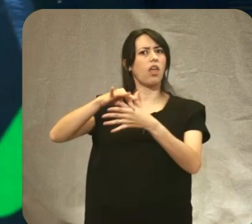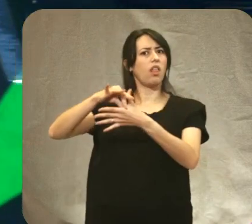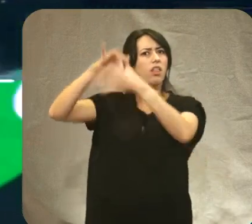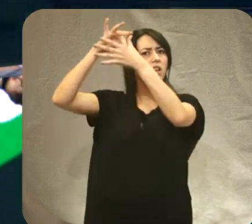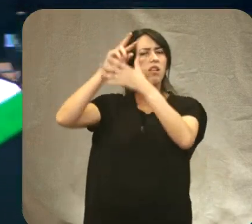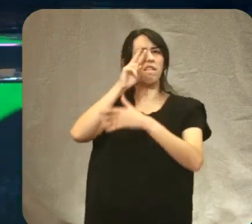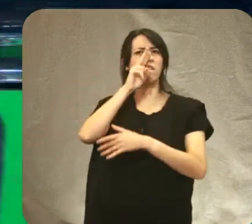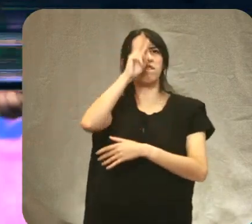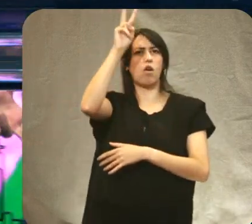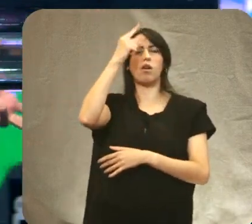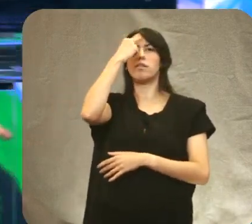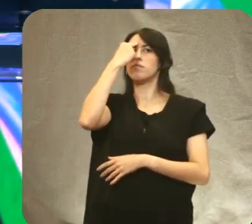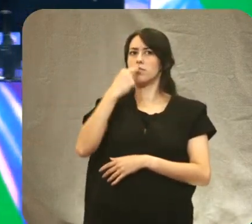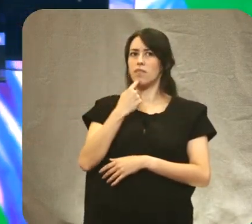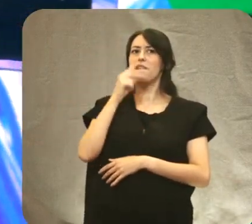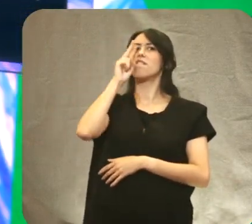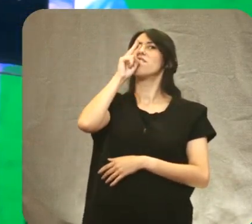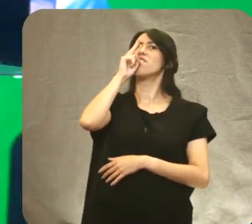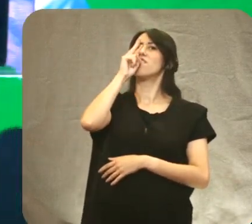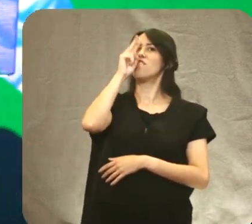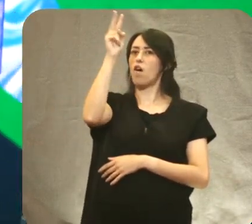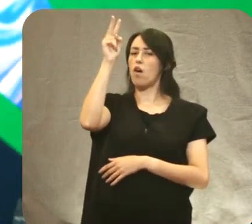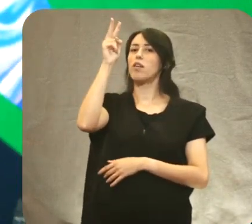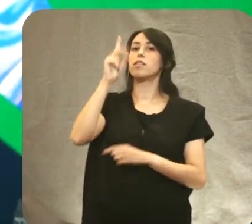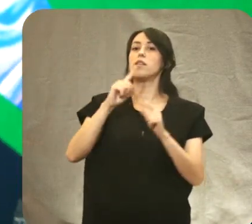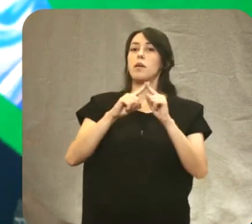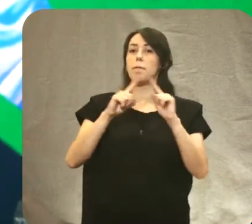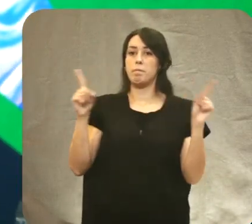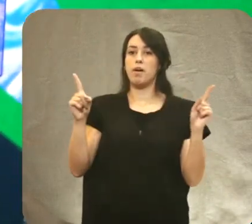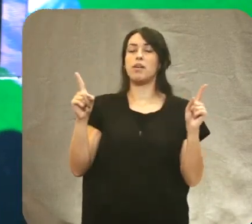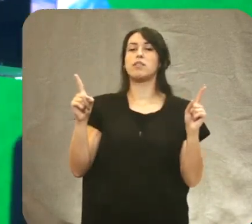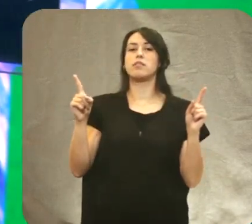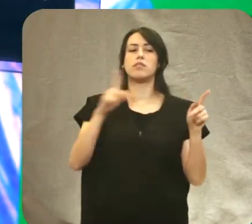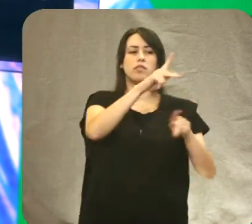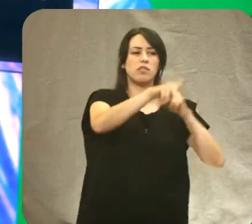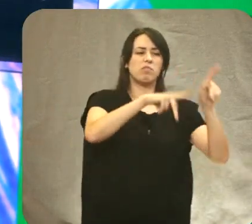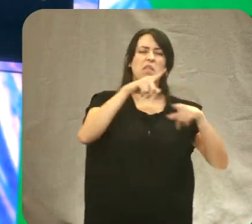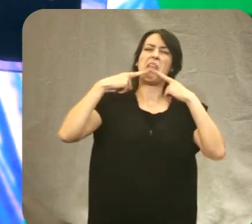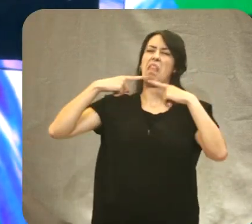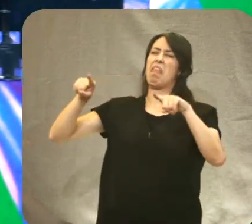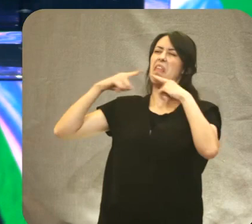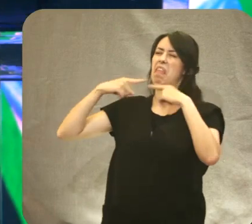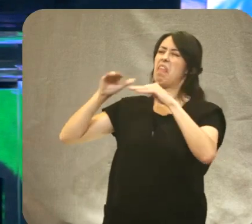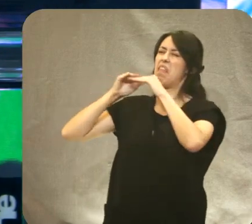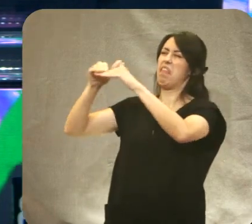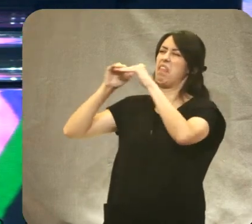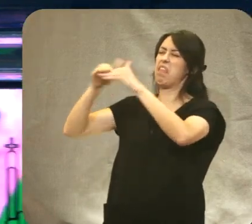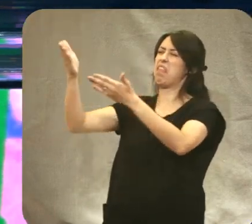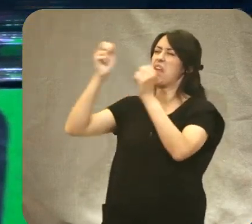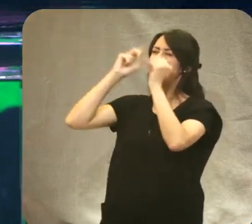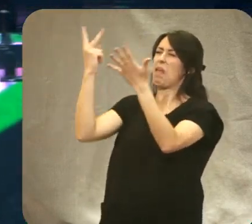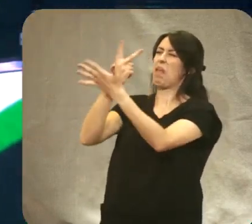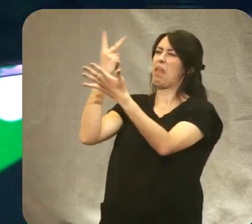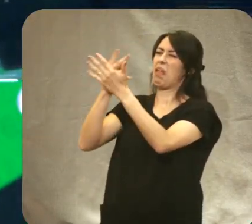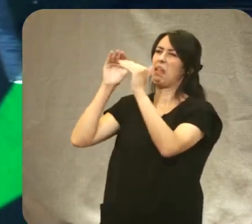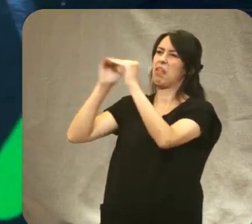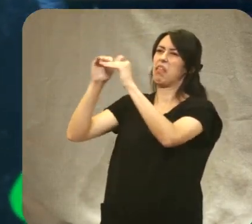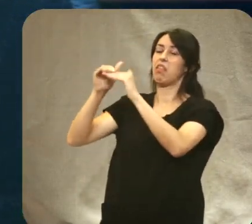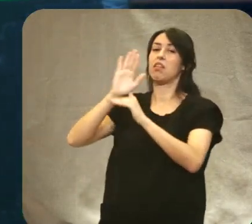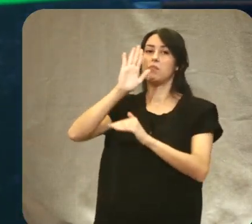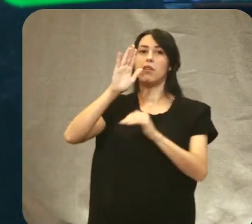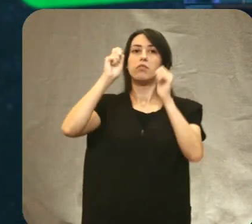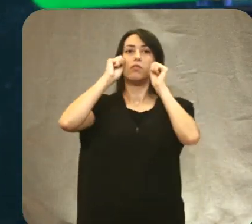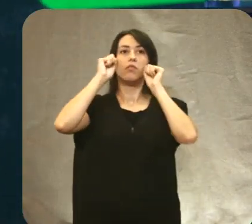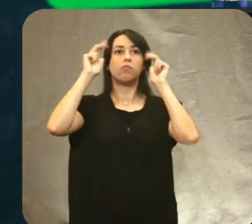que tinha uma personalidade forte. Mas, apesar do povo reclamando, ameaçando, quando ele chega na presença de